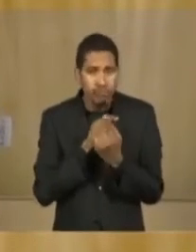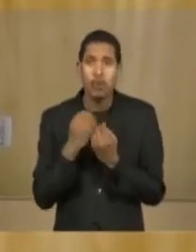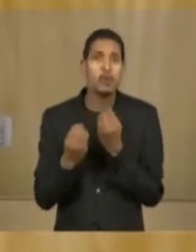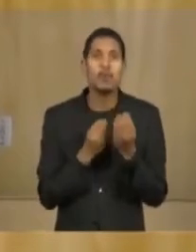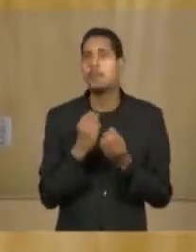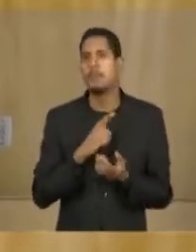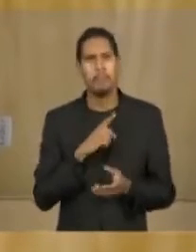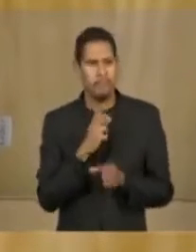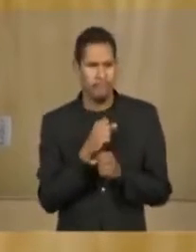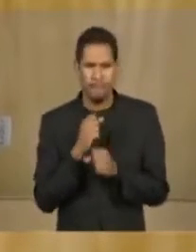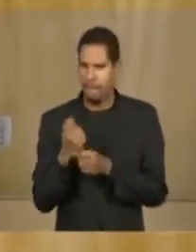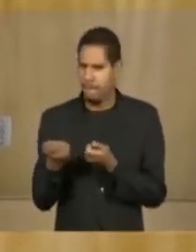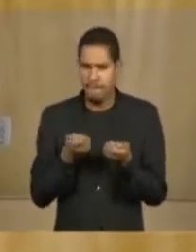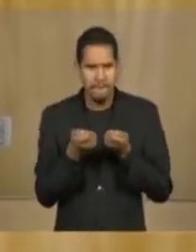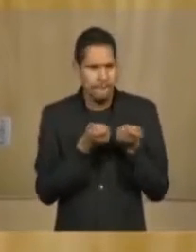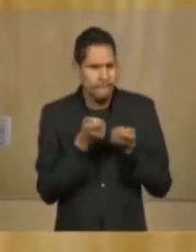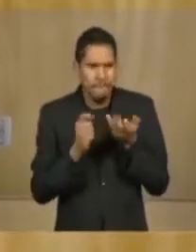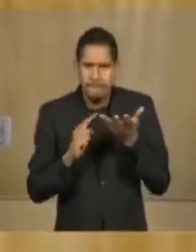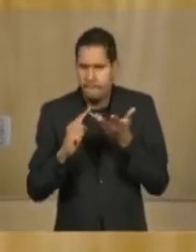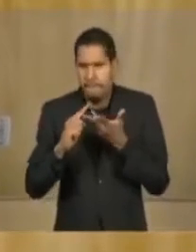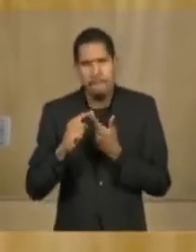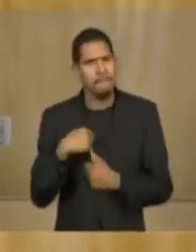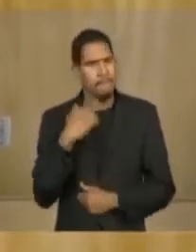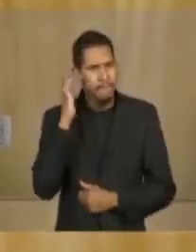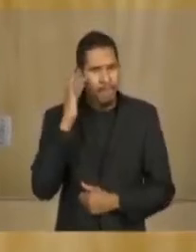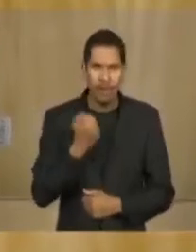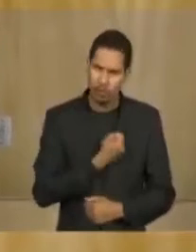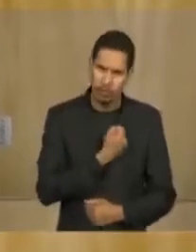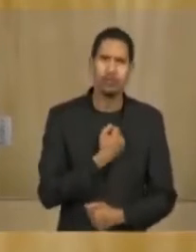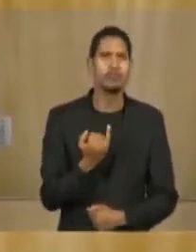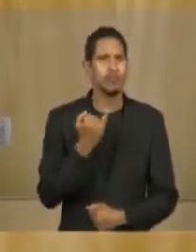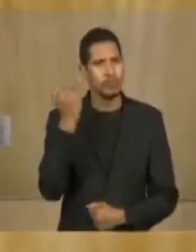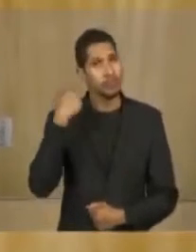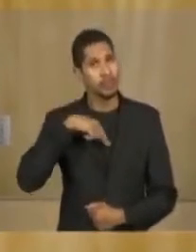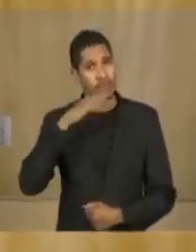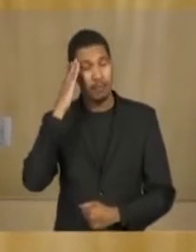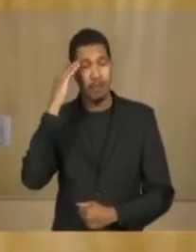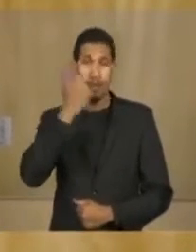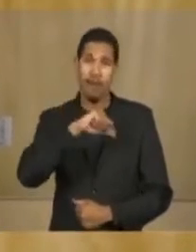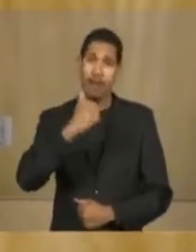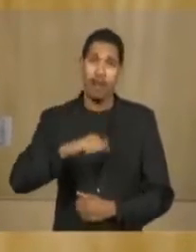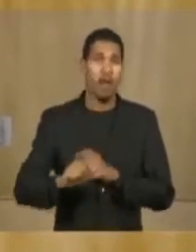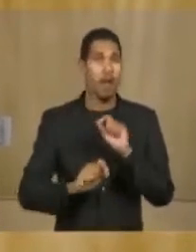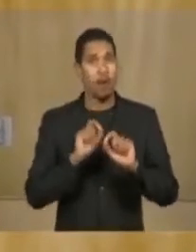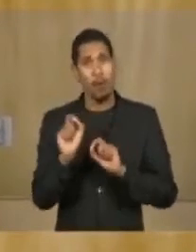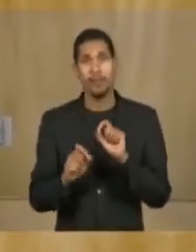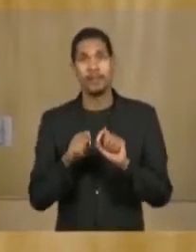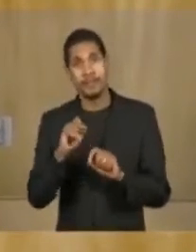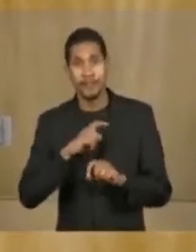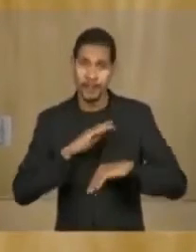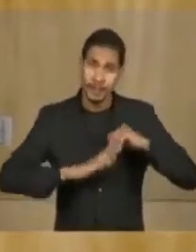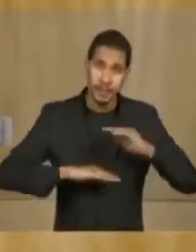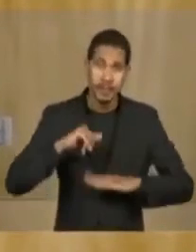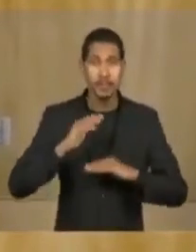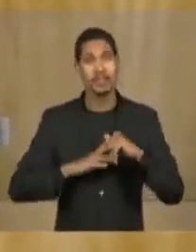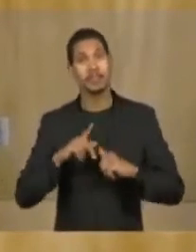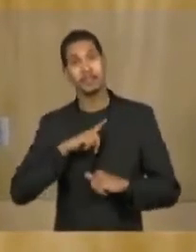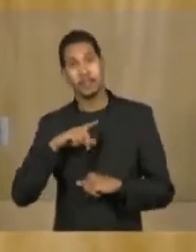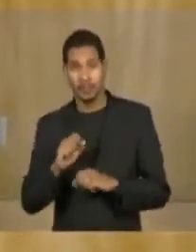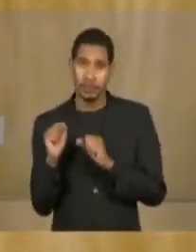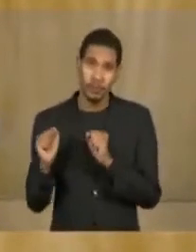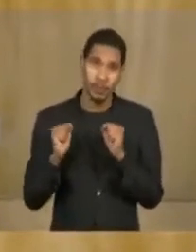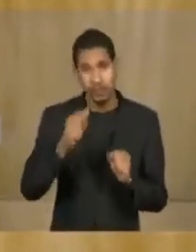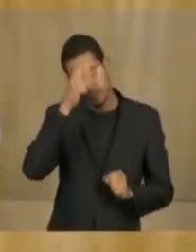dá esse controle? Porque acho que esse número é muito importante para a gente avaliar, inclusive, a eficácia das ações do